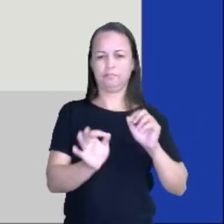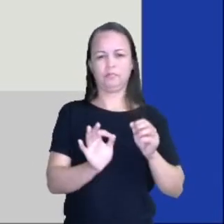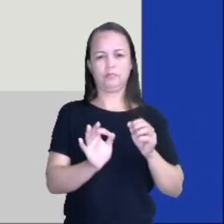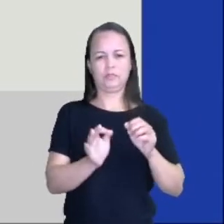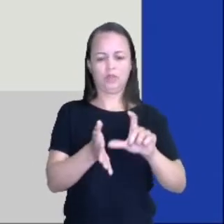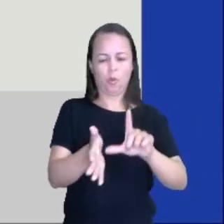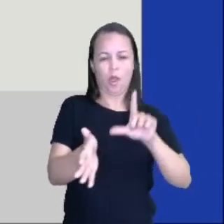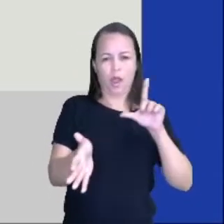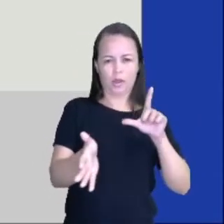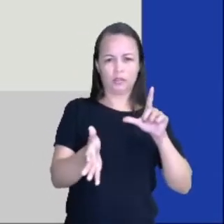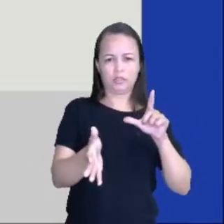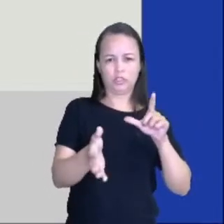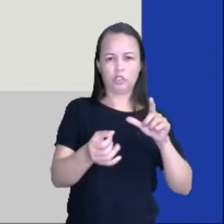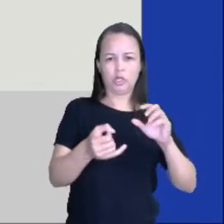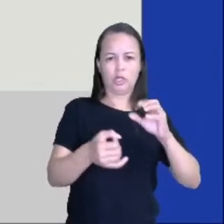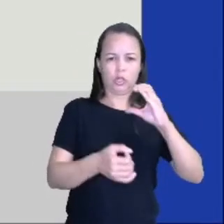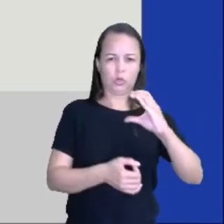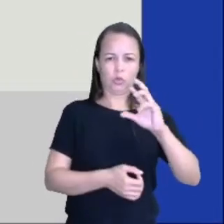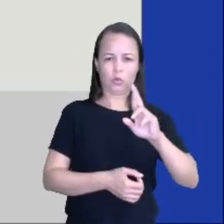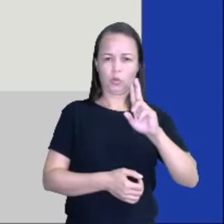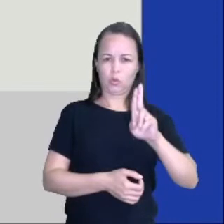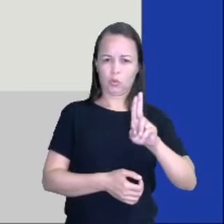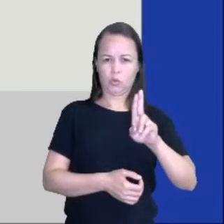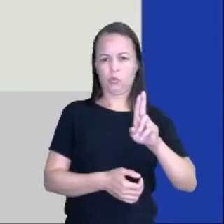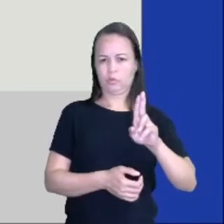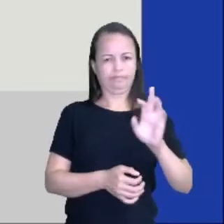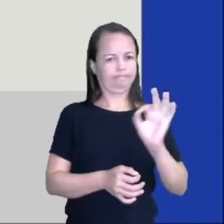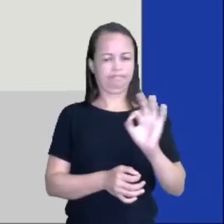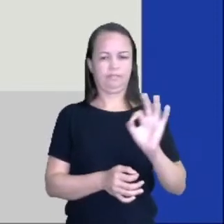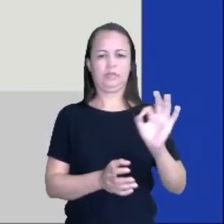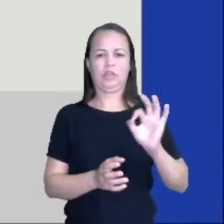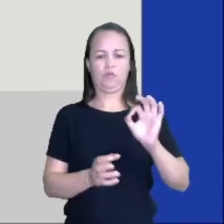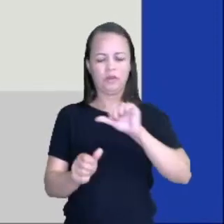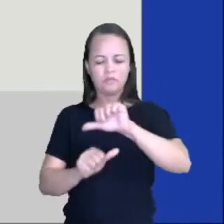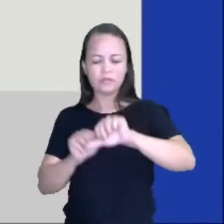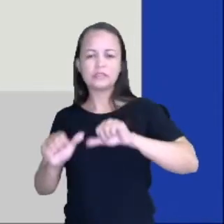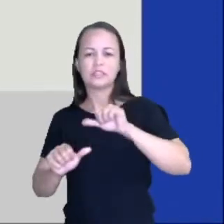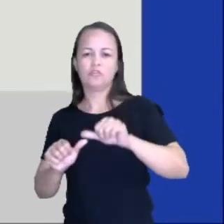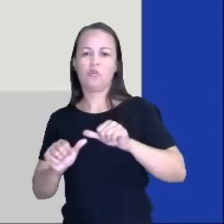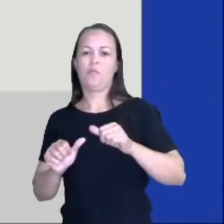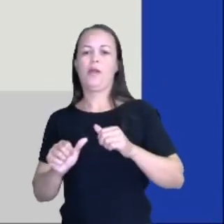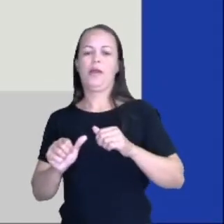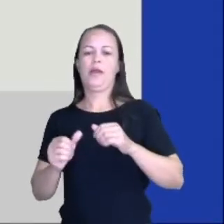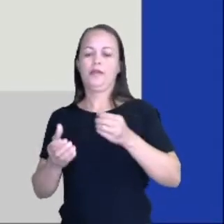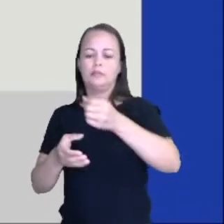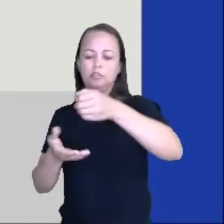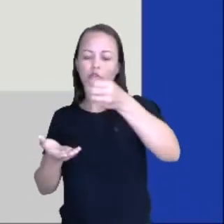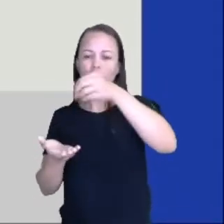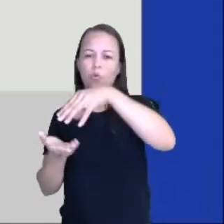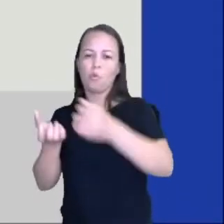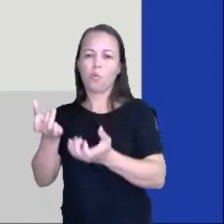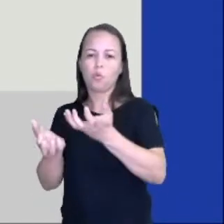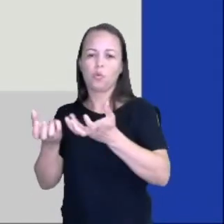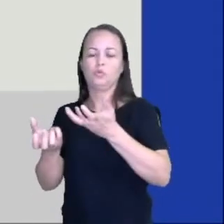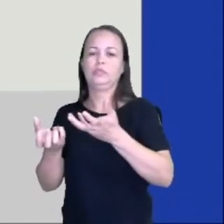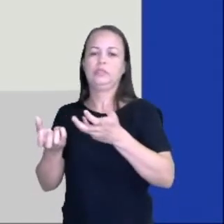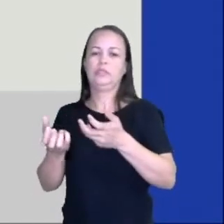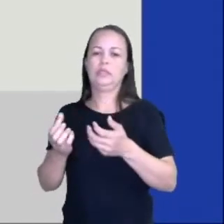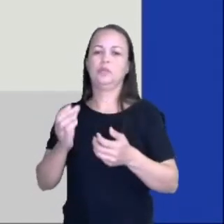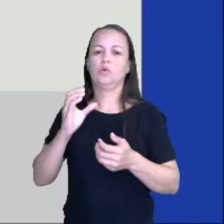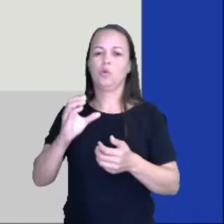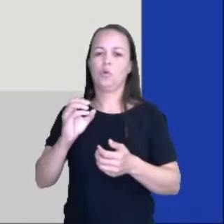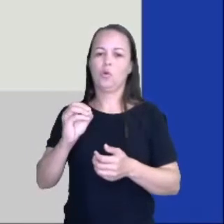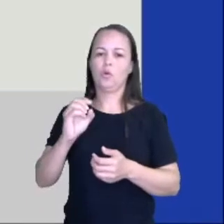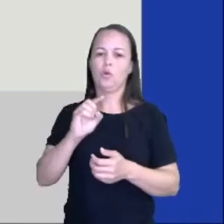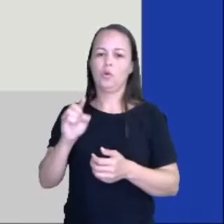vai voltar a ser o feijão cru, né? Ele vai ser o feijão cozido. Então, a transformação que ele sofreu através do fogo,